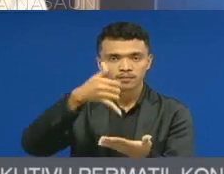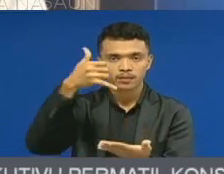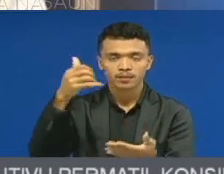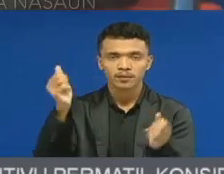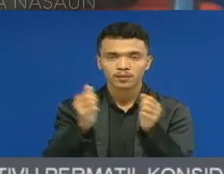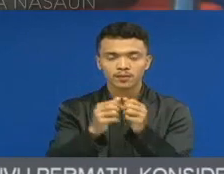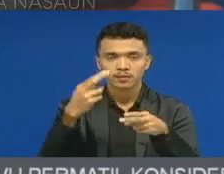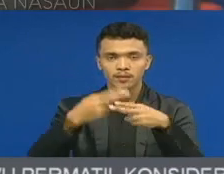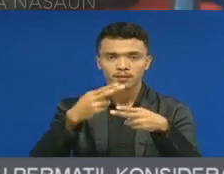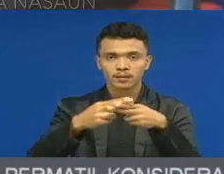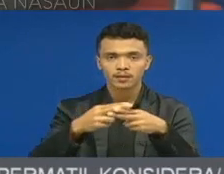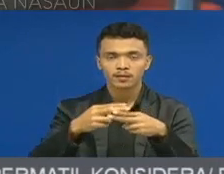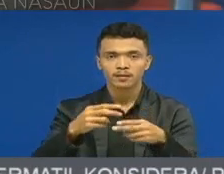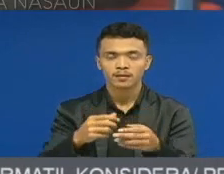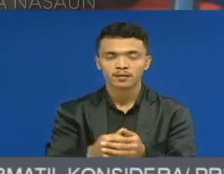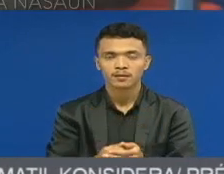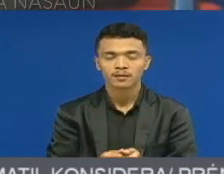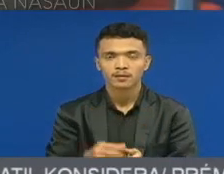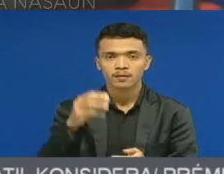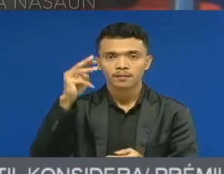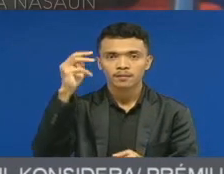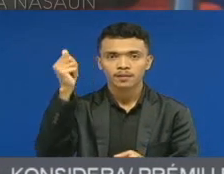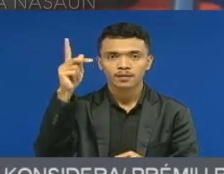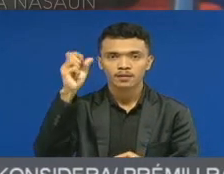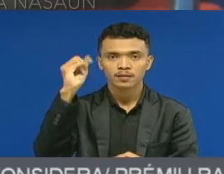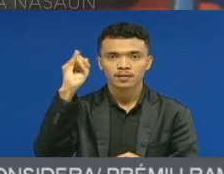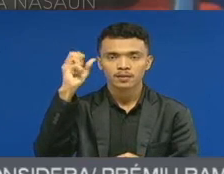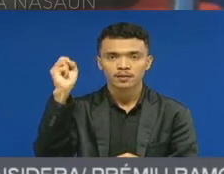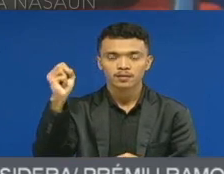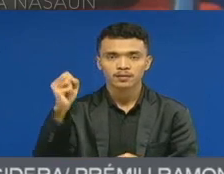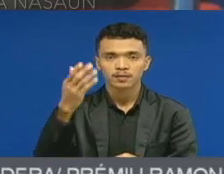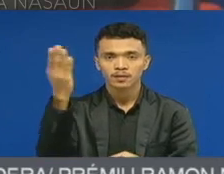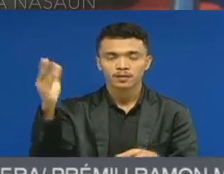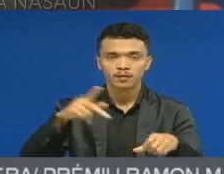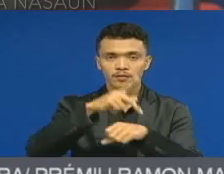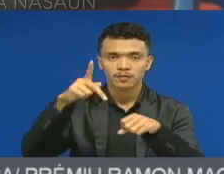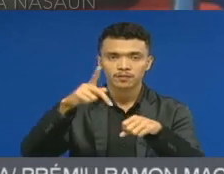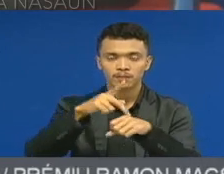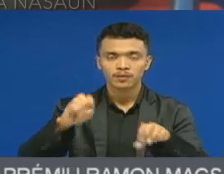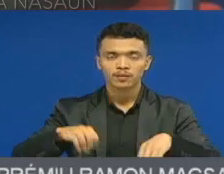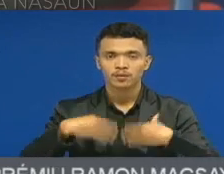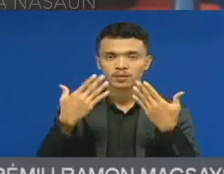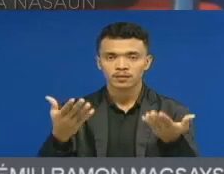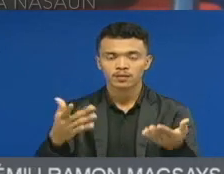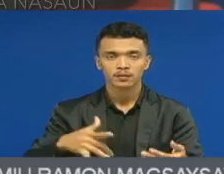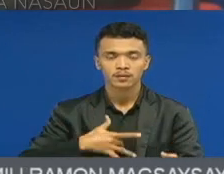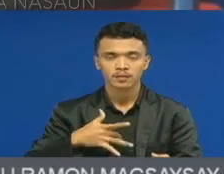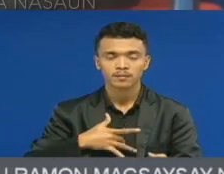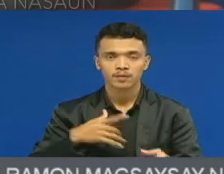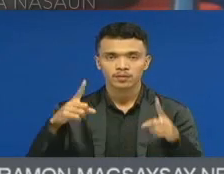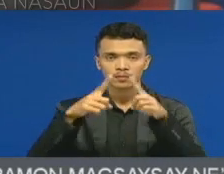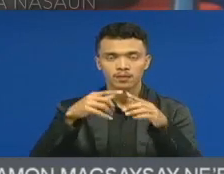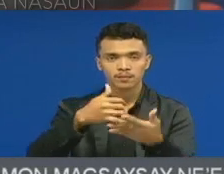honaran maxasais kategori mundial ba iha filipinenian oinsa ita botne sentimento rasik ba iha premiu ni